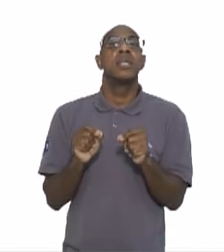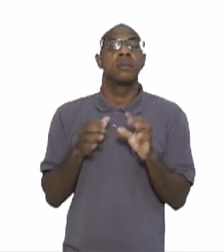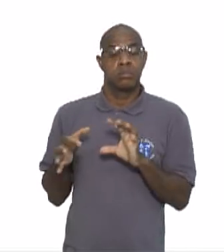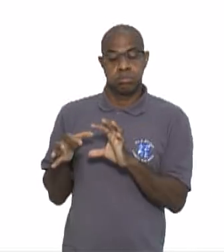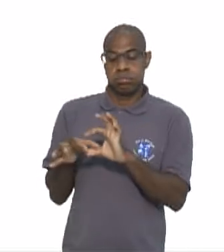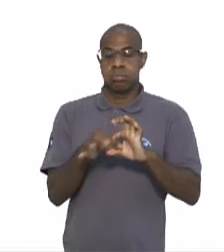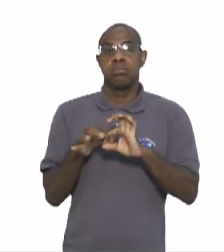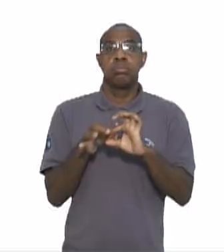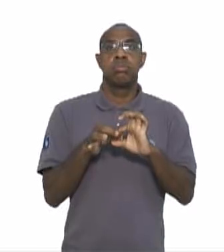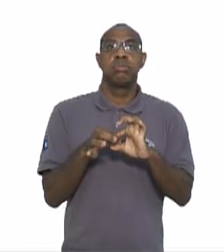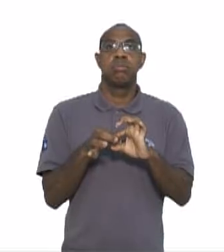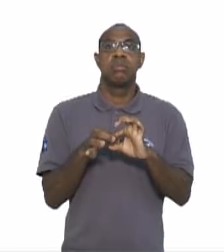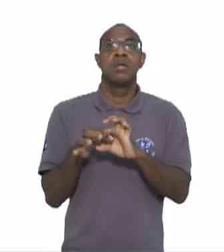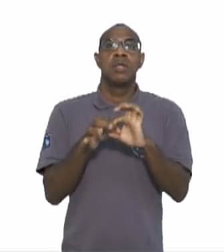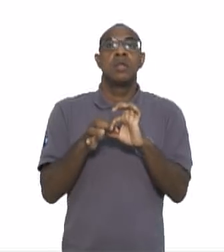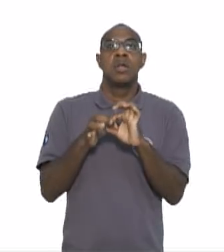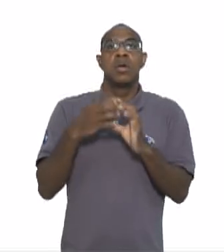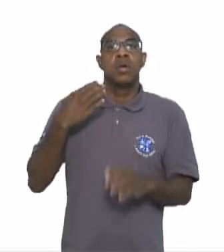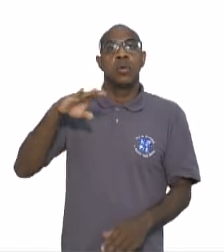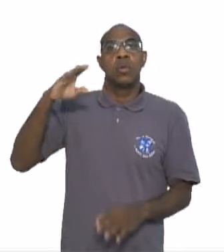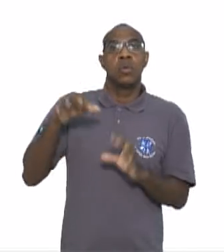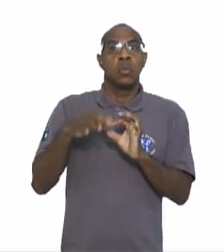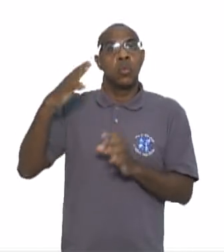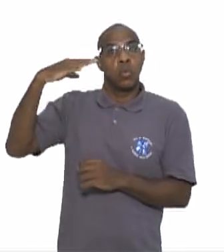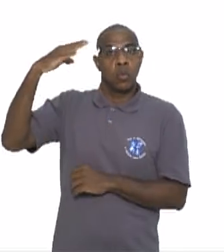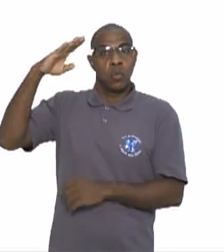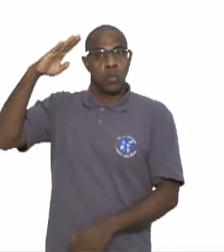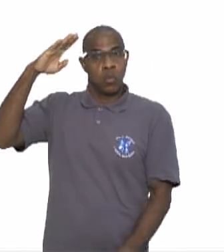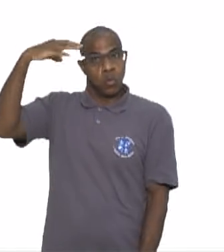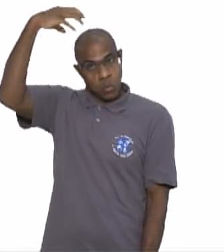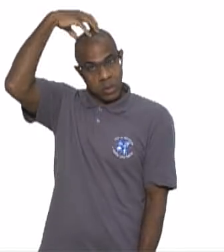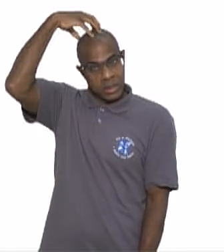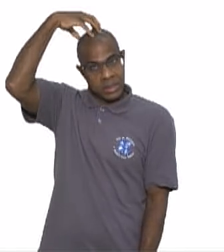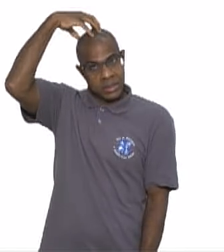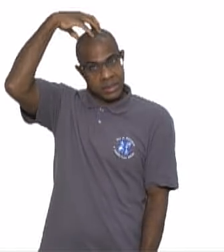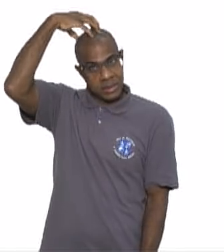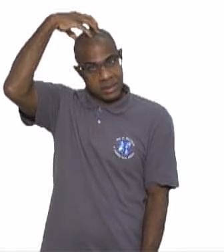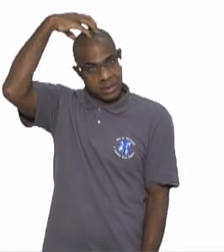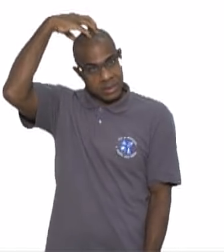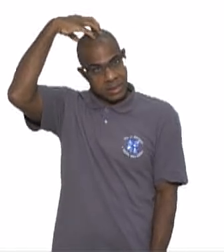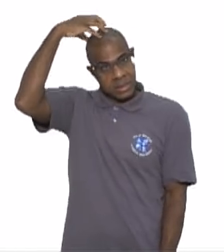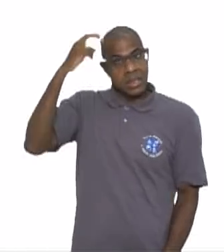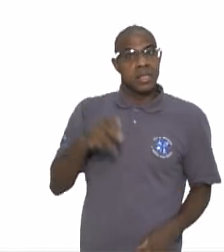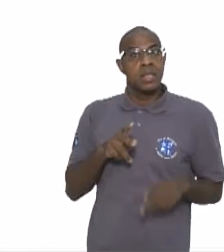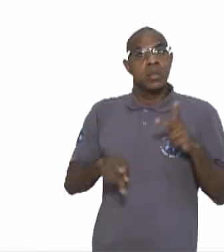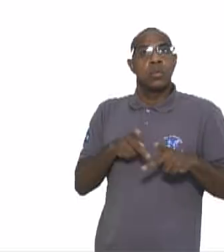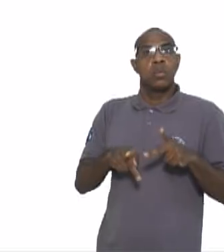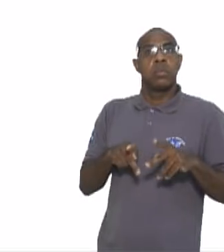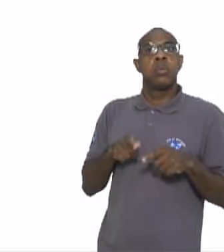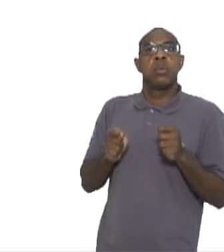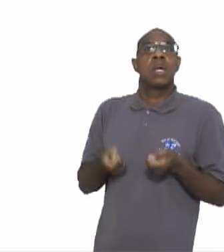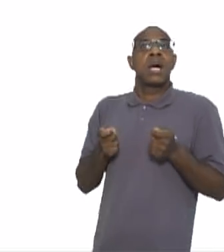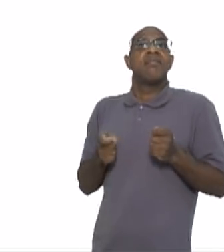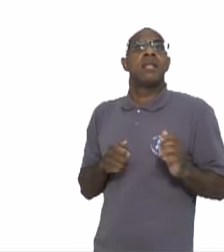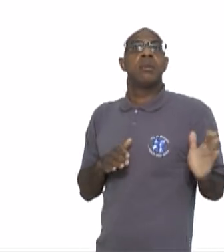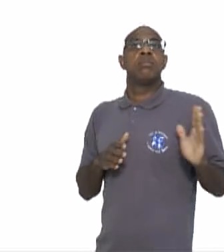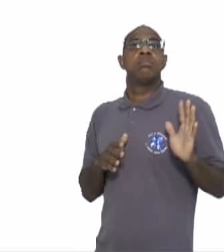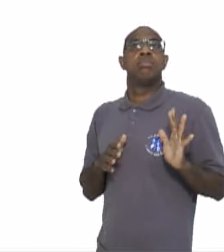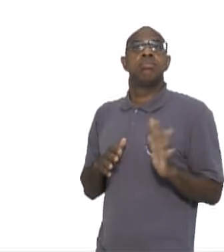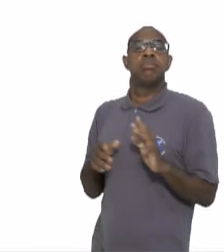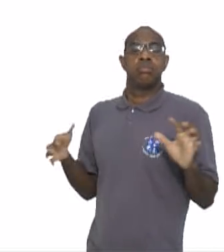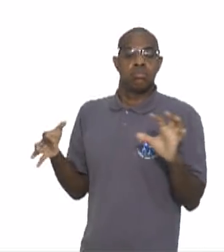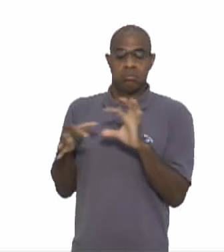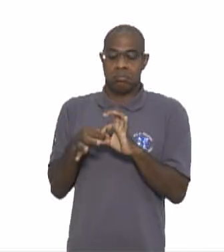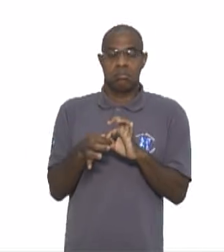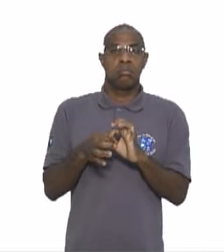laços entre o rei e seus cavaleiros. Aqui a gente tem uma iluminura do século XIV e XV, né, que retrata justamente esse